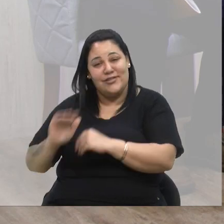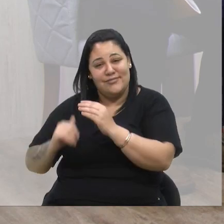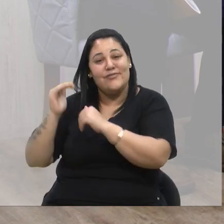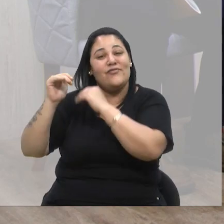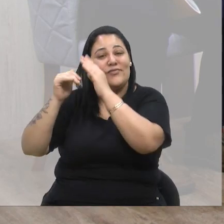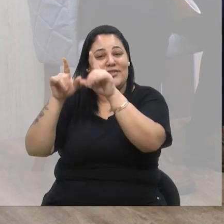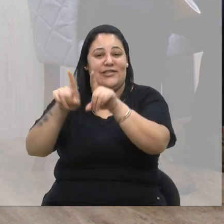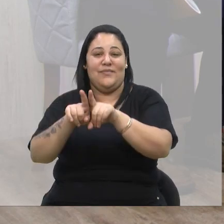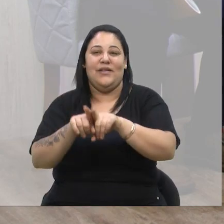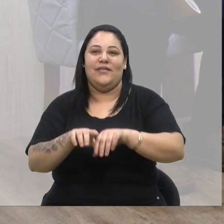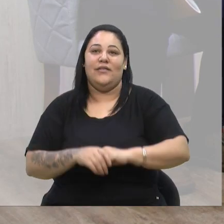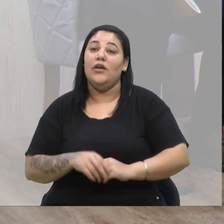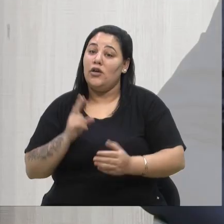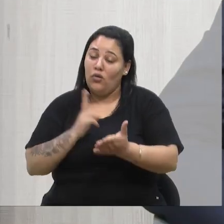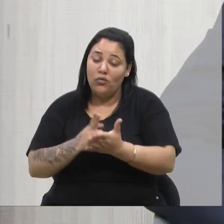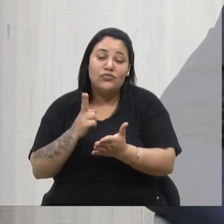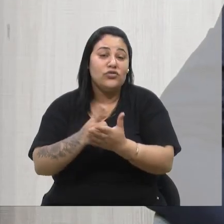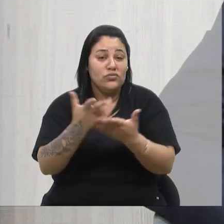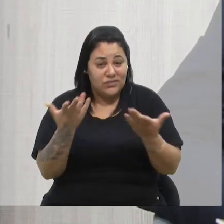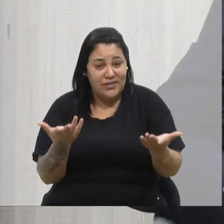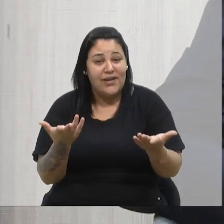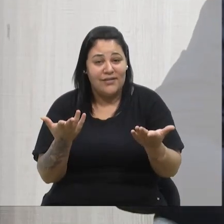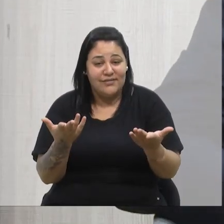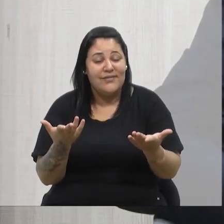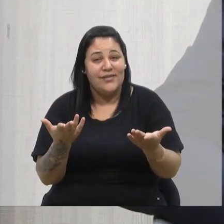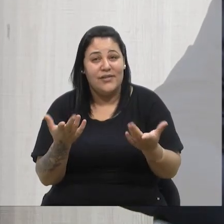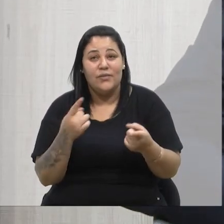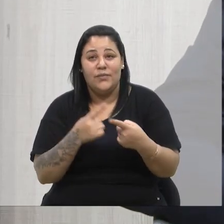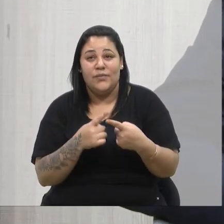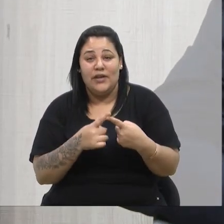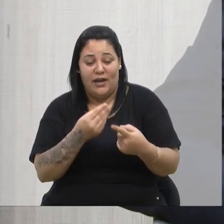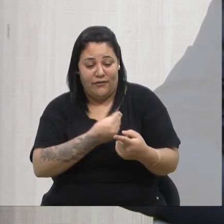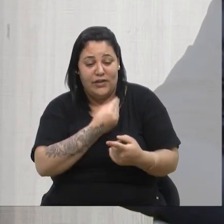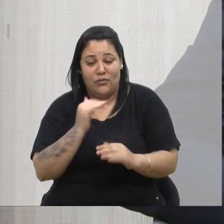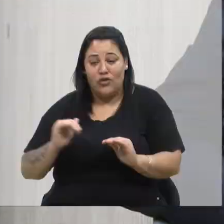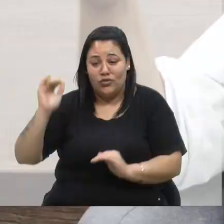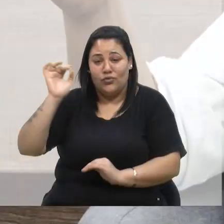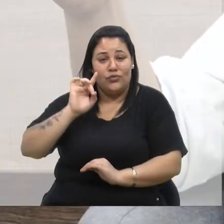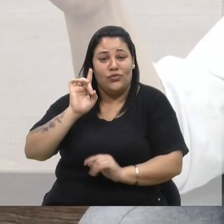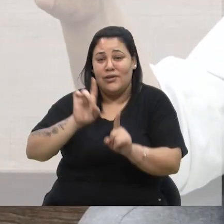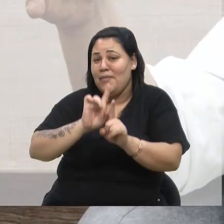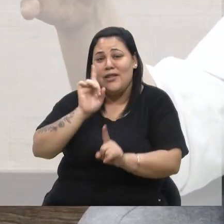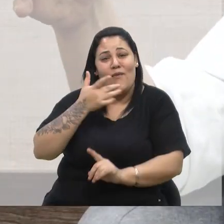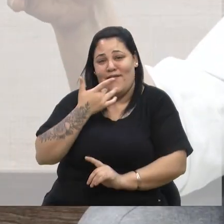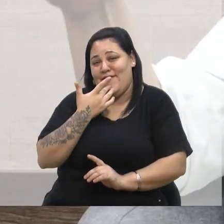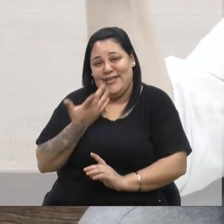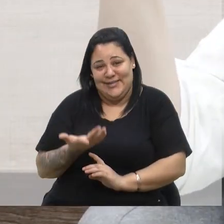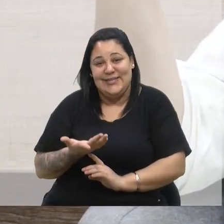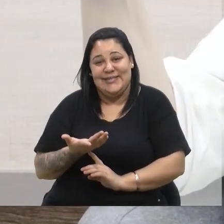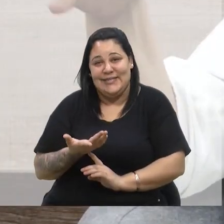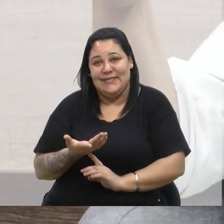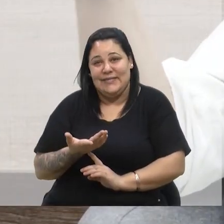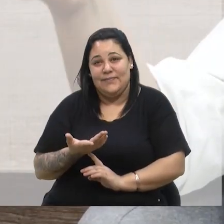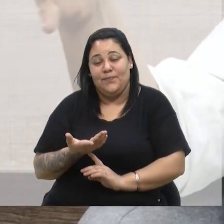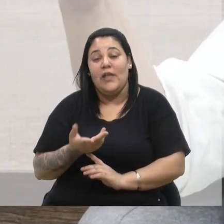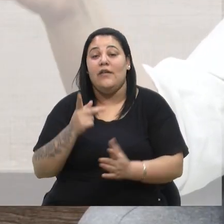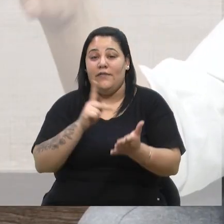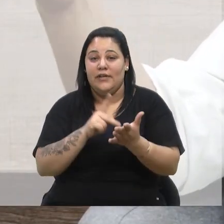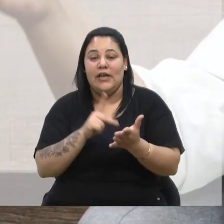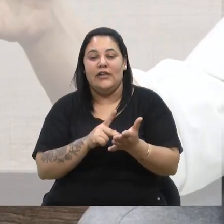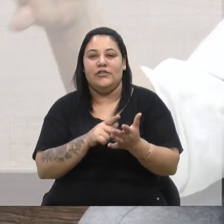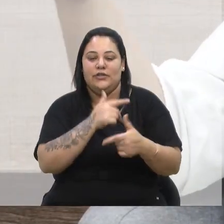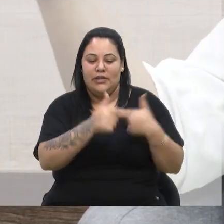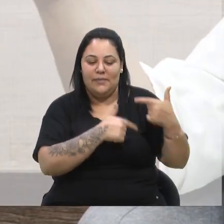de desenvolvimento. E continuam passando, de certo modo. Então, quando eu trabalho com os pacientes, que a gente